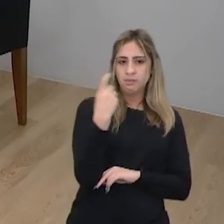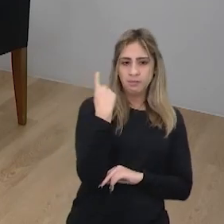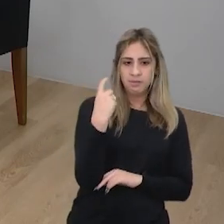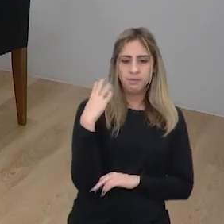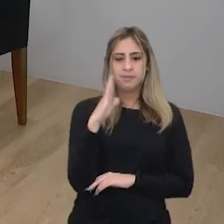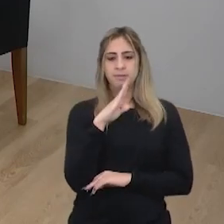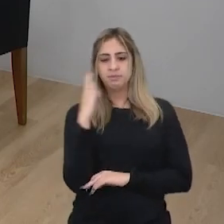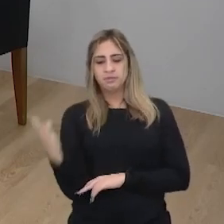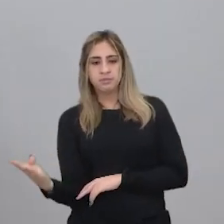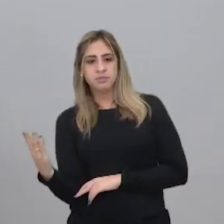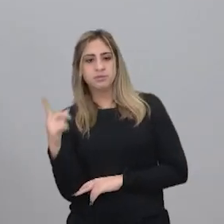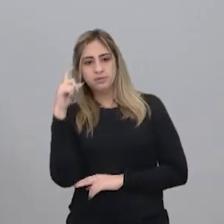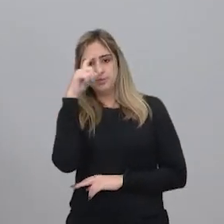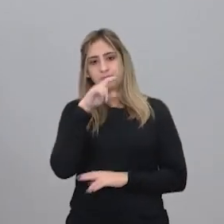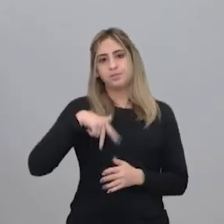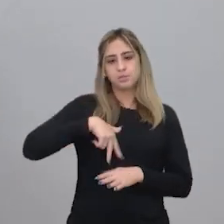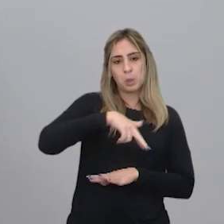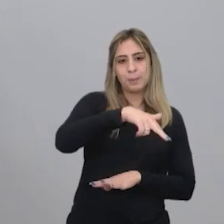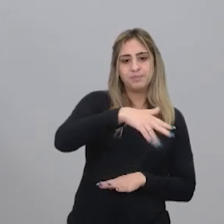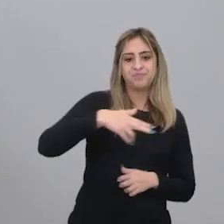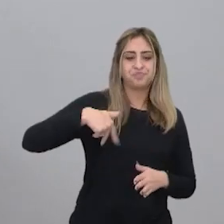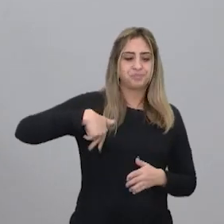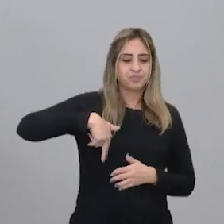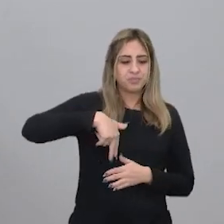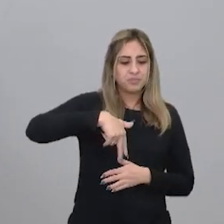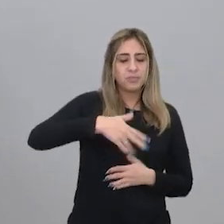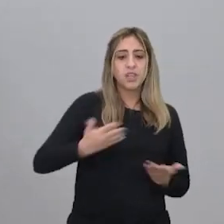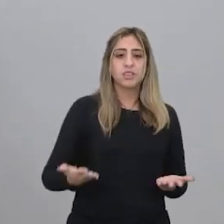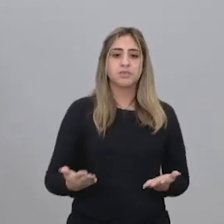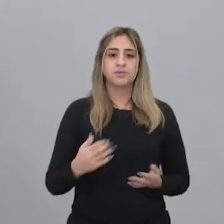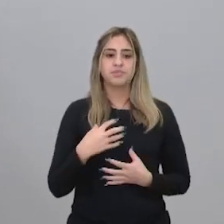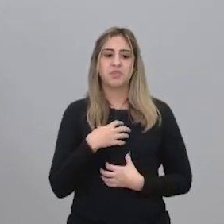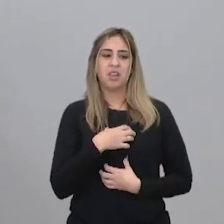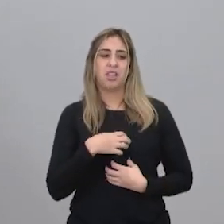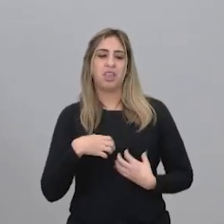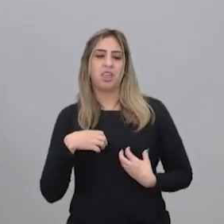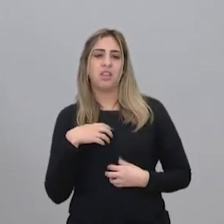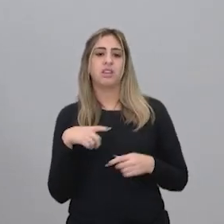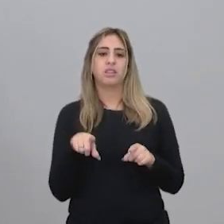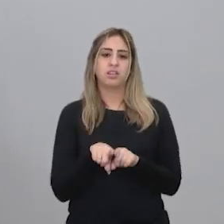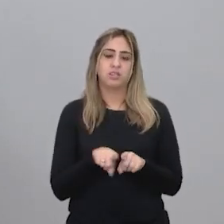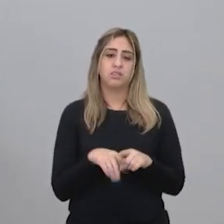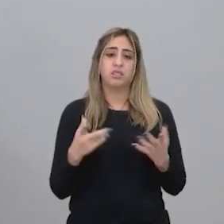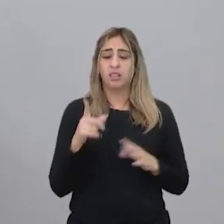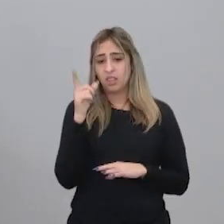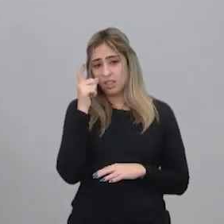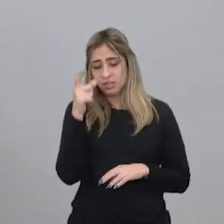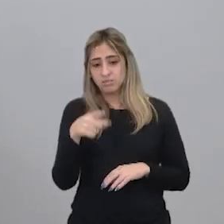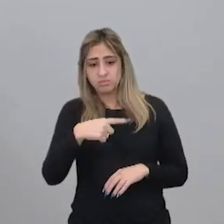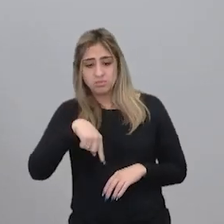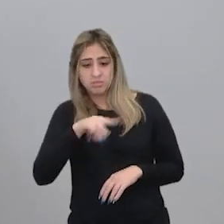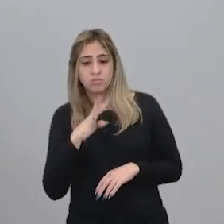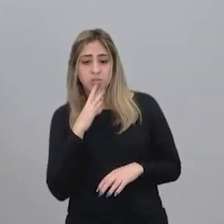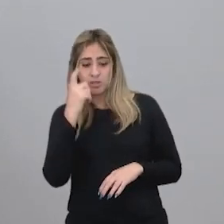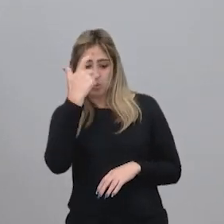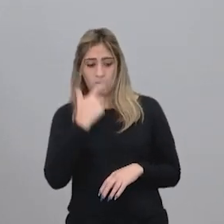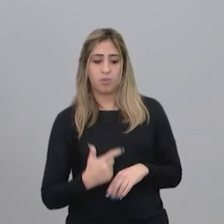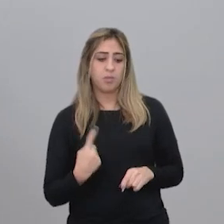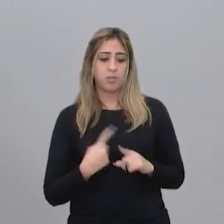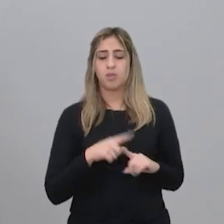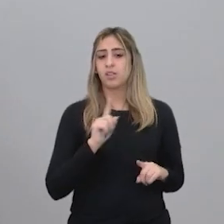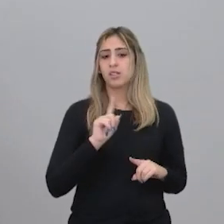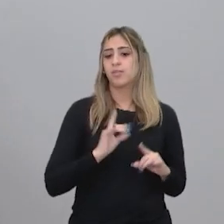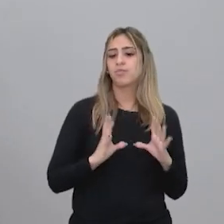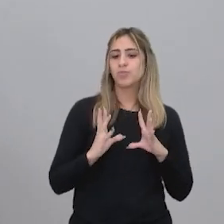de andar, de caminhar, então vertigem. E assim, interessante você conhecer seu corpo, porque nem tudo é